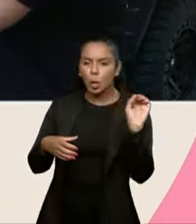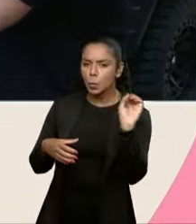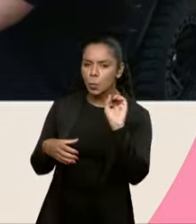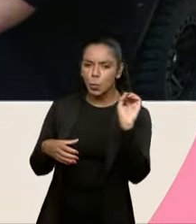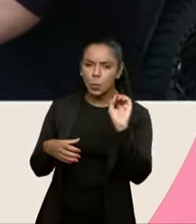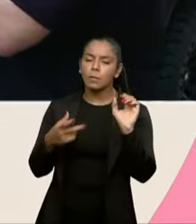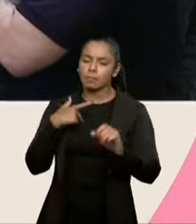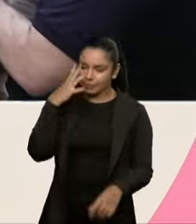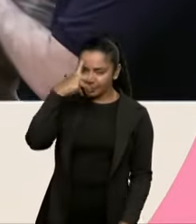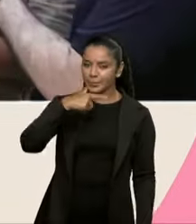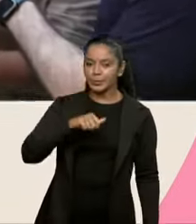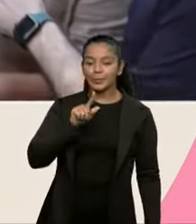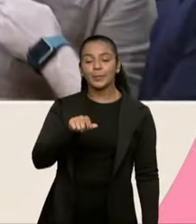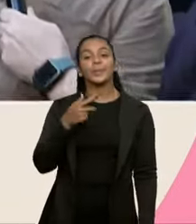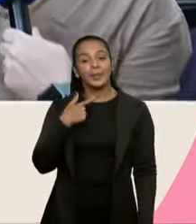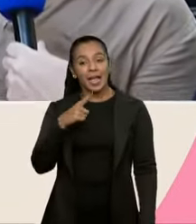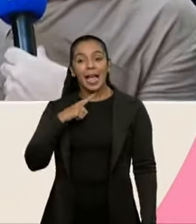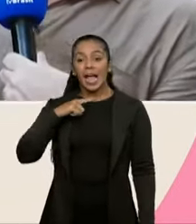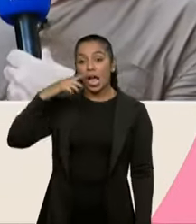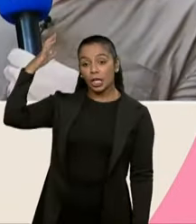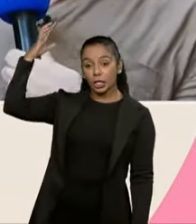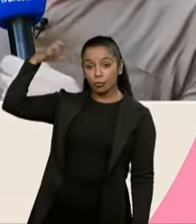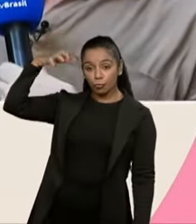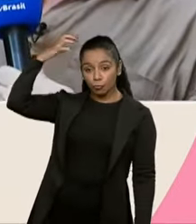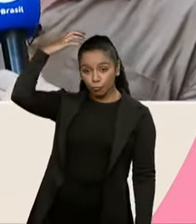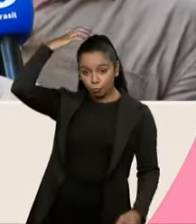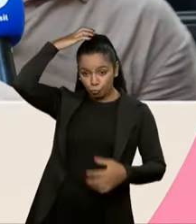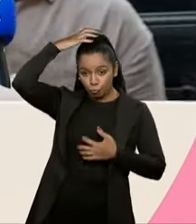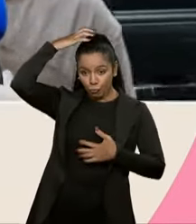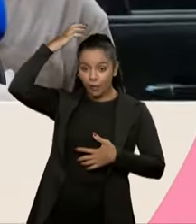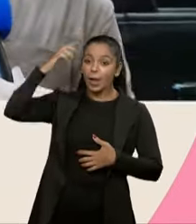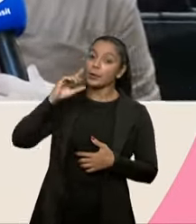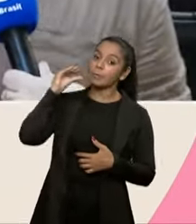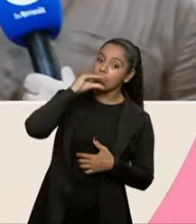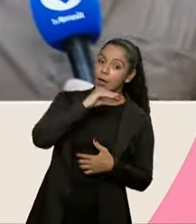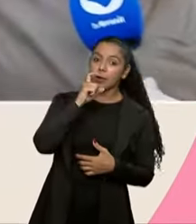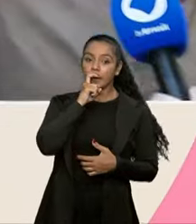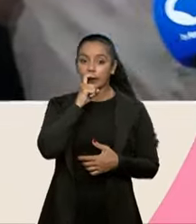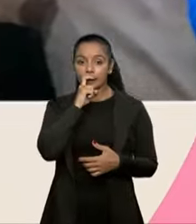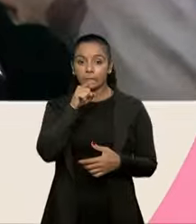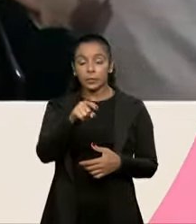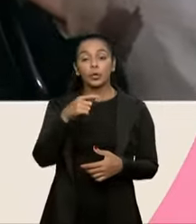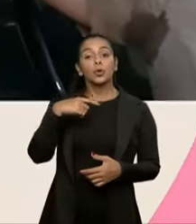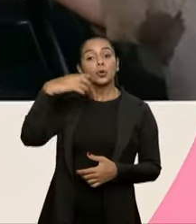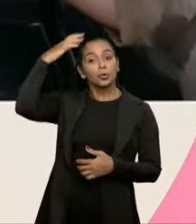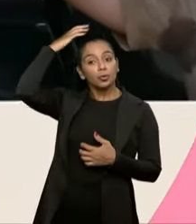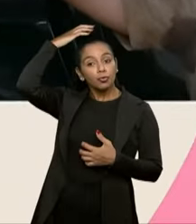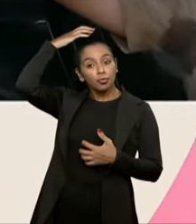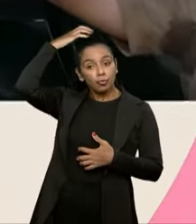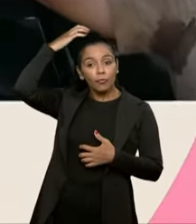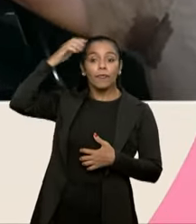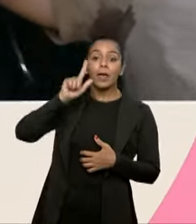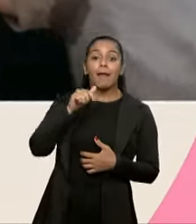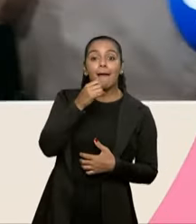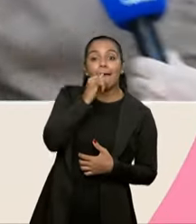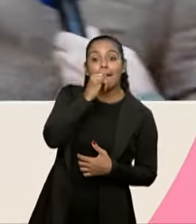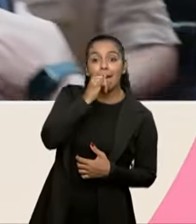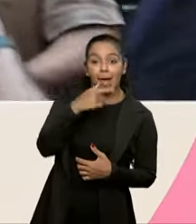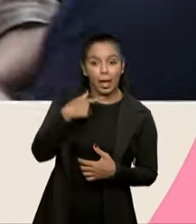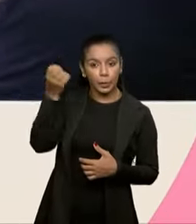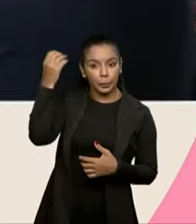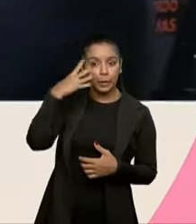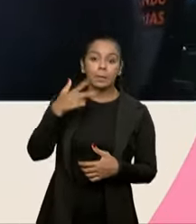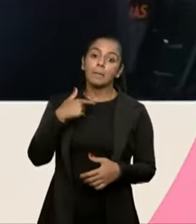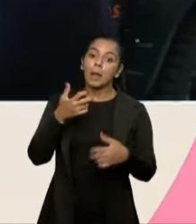tal, bonitinho. Aí aqui eu tenho chuveiro água quente, água fria. Aqui é, o chuveiro é elétrico, então você toma o banhinho. Só que